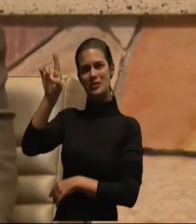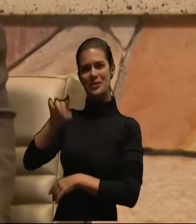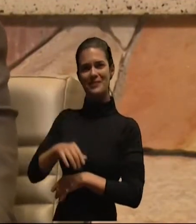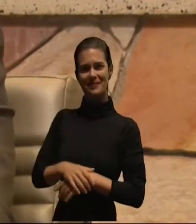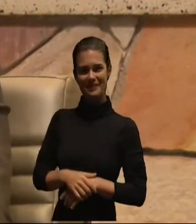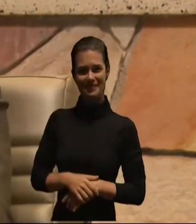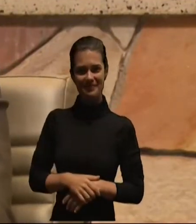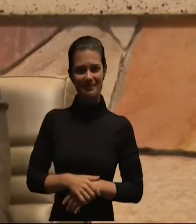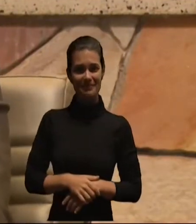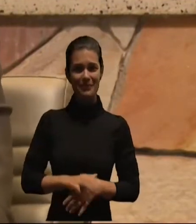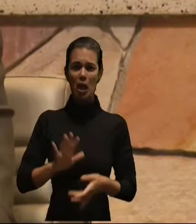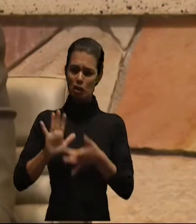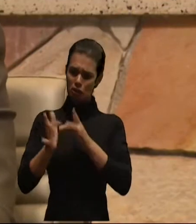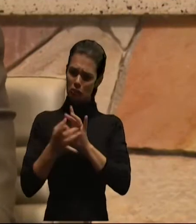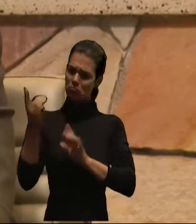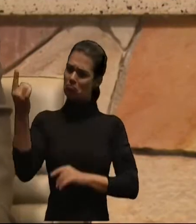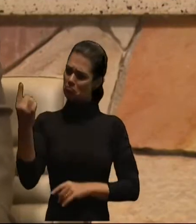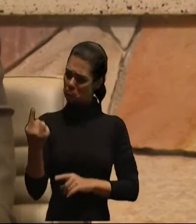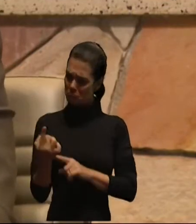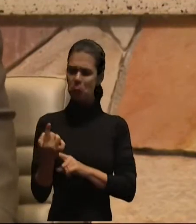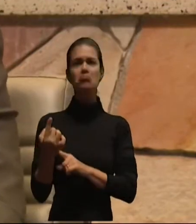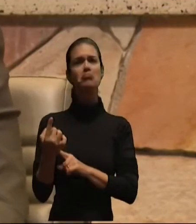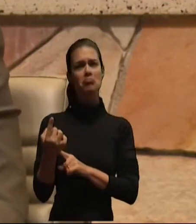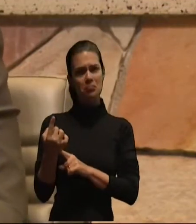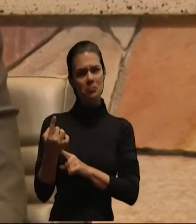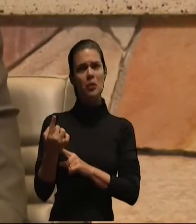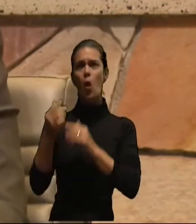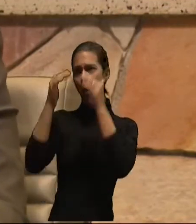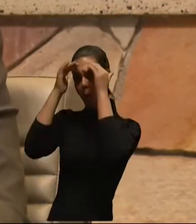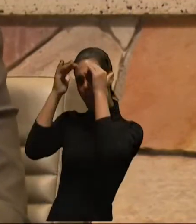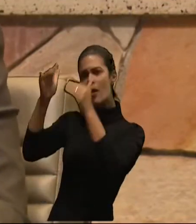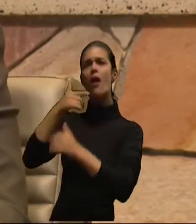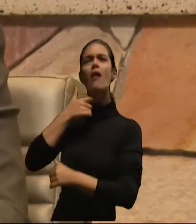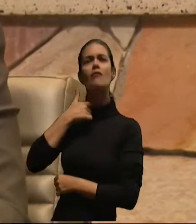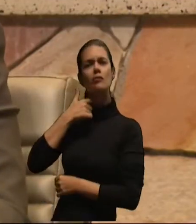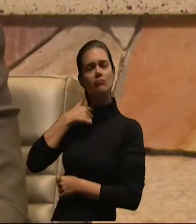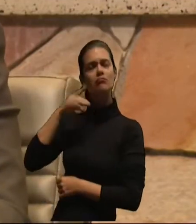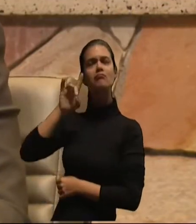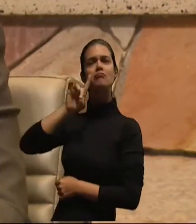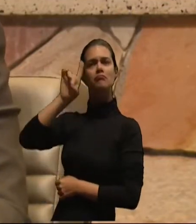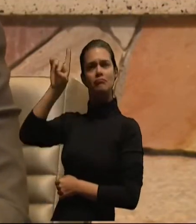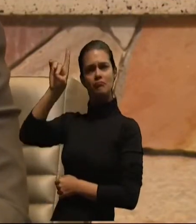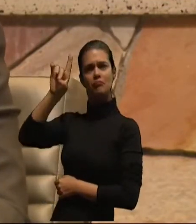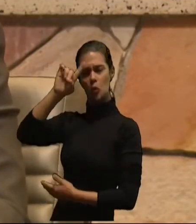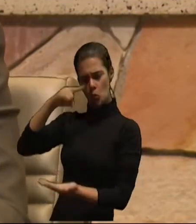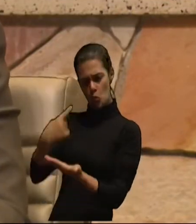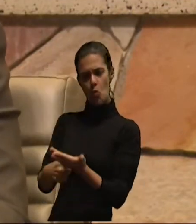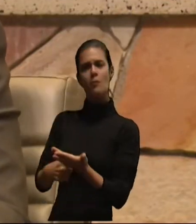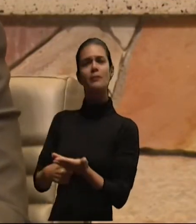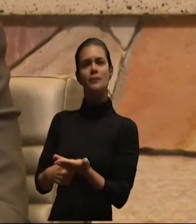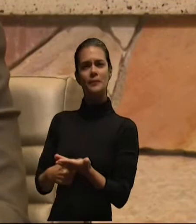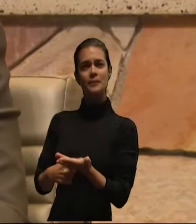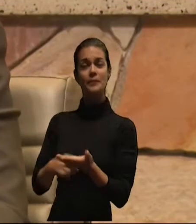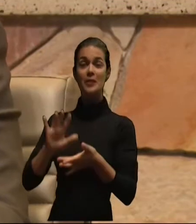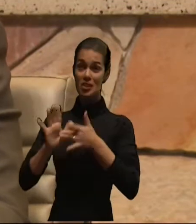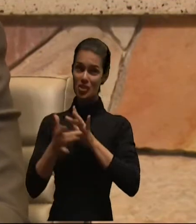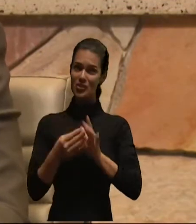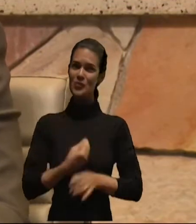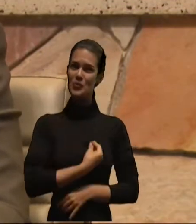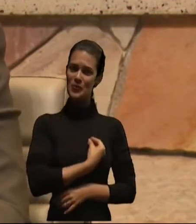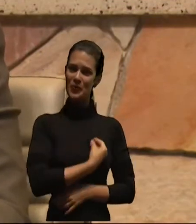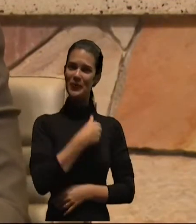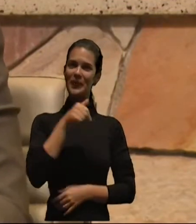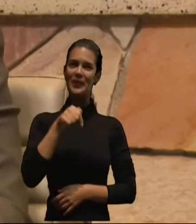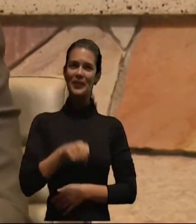esta missão de Jesus Cristo, e ele a cumpriu integralmente, e o Senhor está aqui, e está